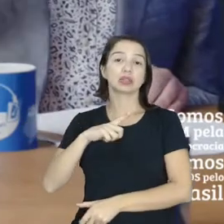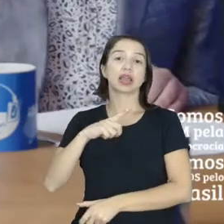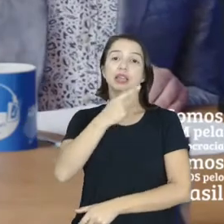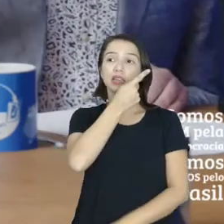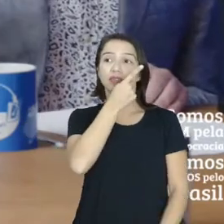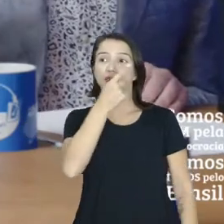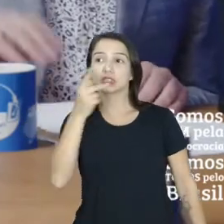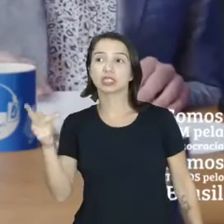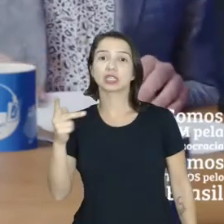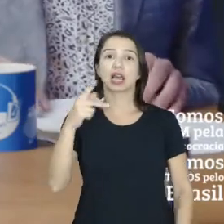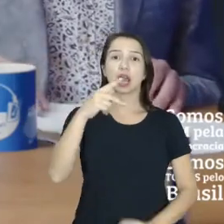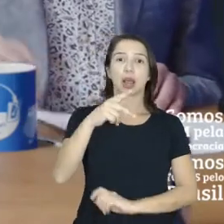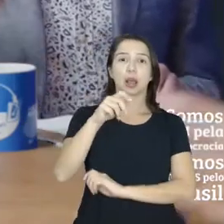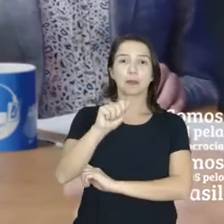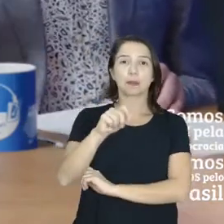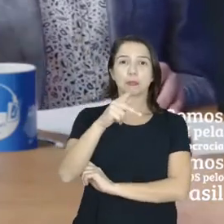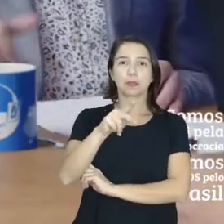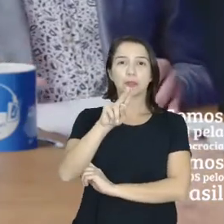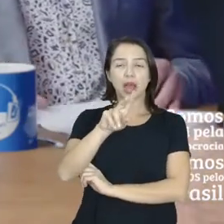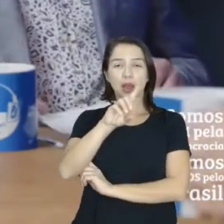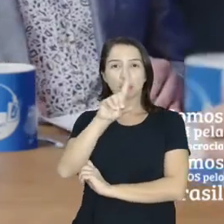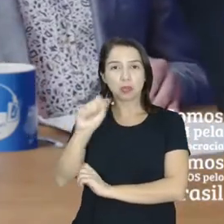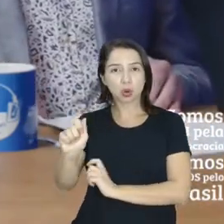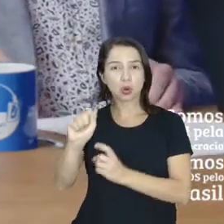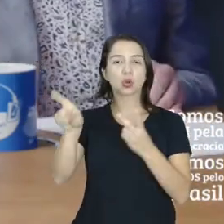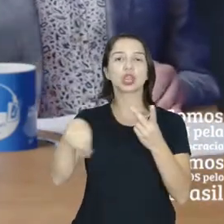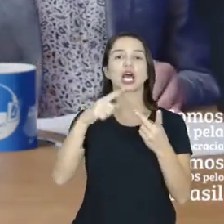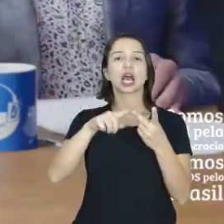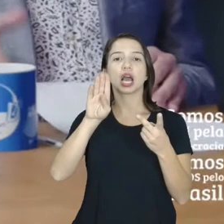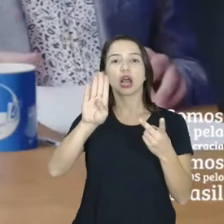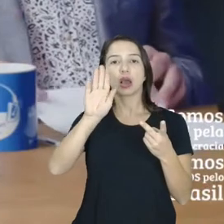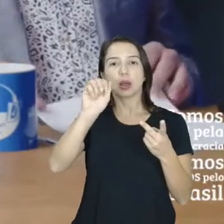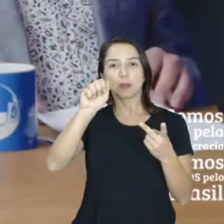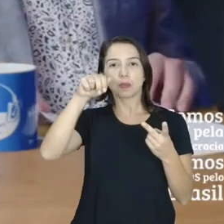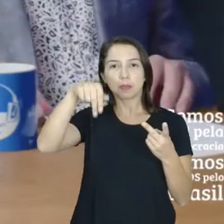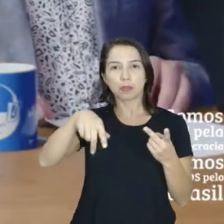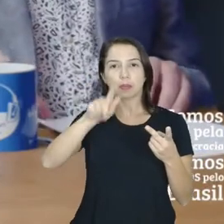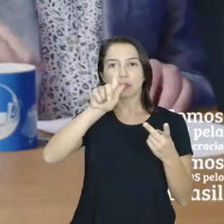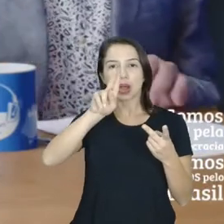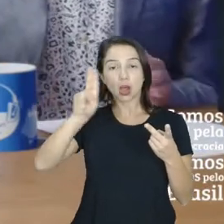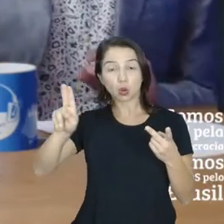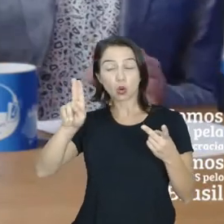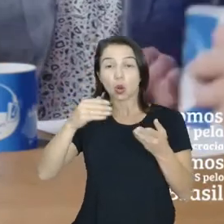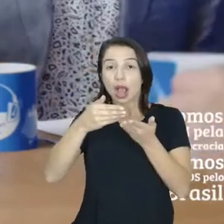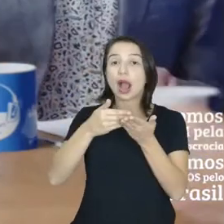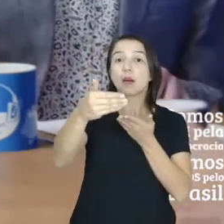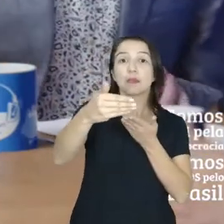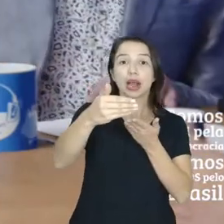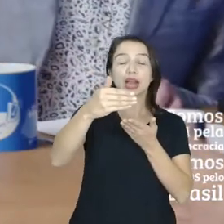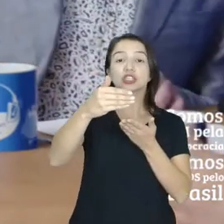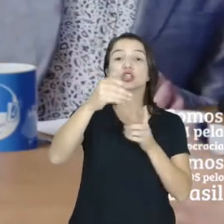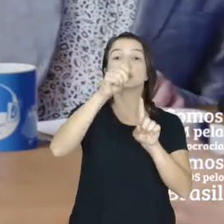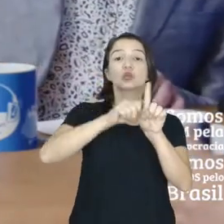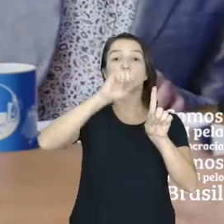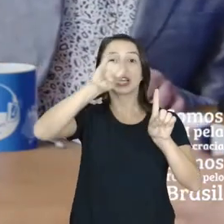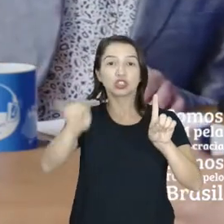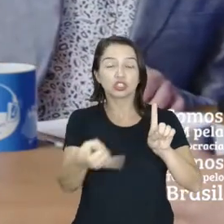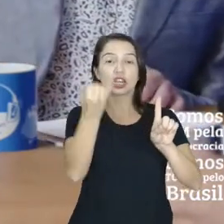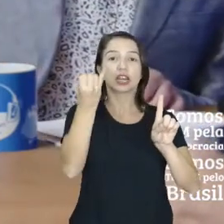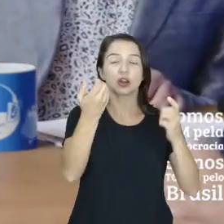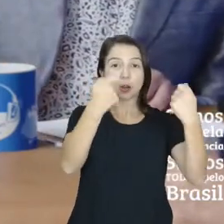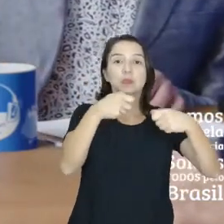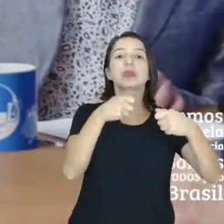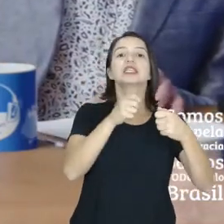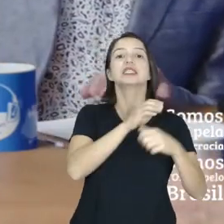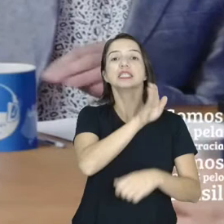Bangu. A partir de janeiro vocês vão ter um trabalho para levar conforto espiritual, mesmo porque lá já tem umas